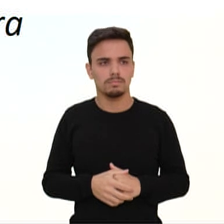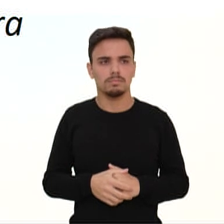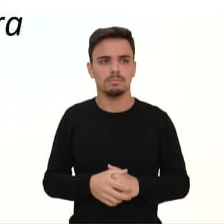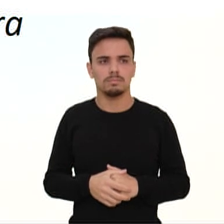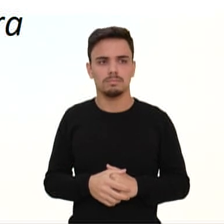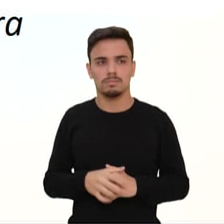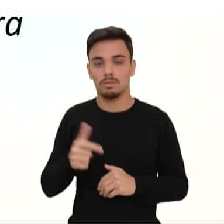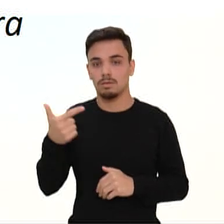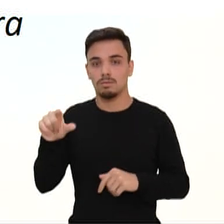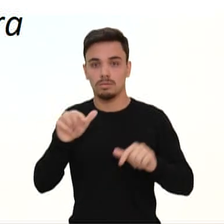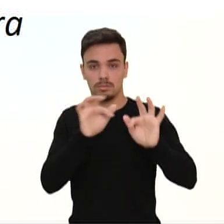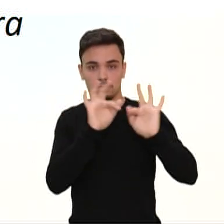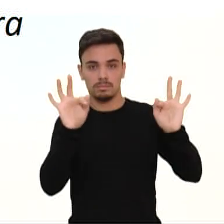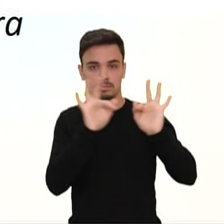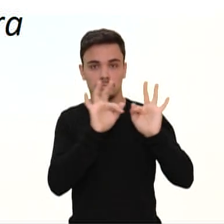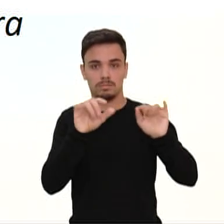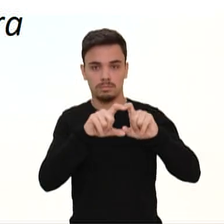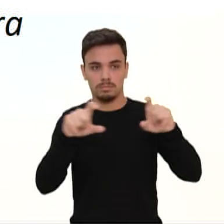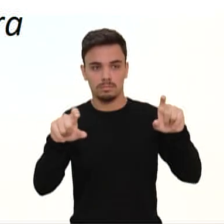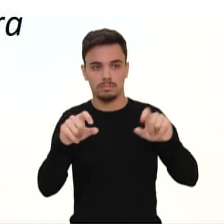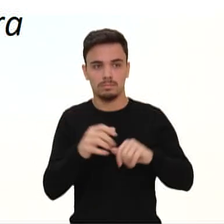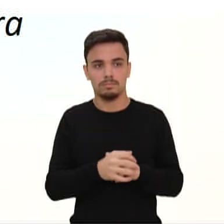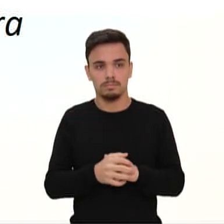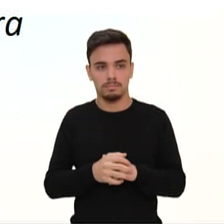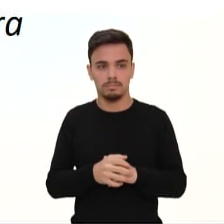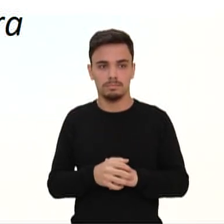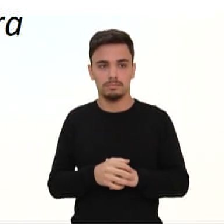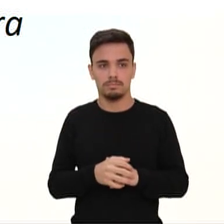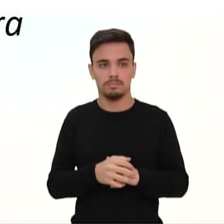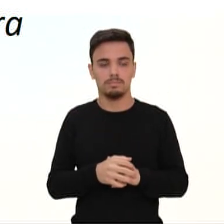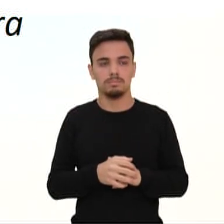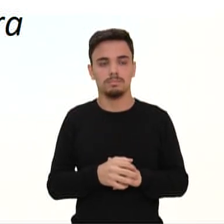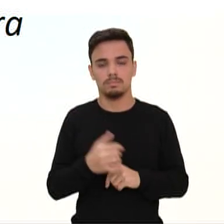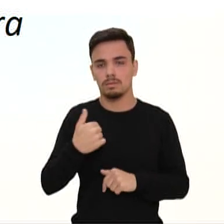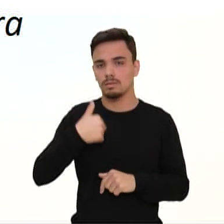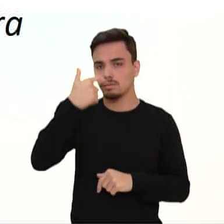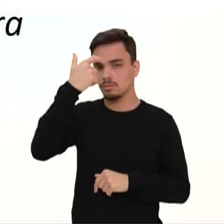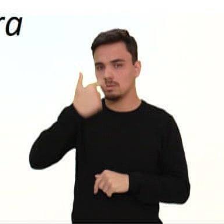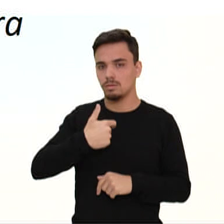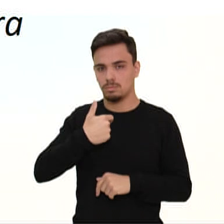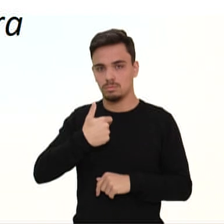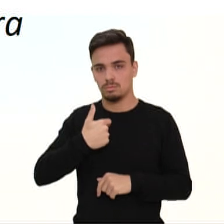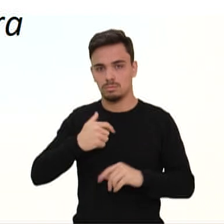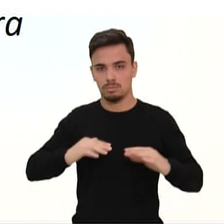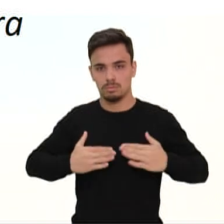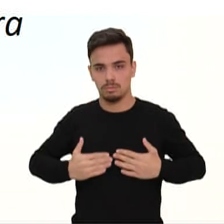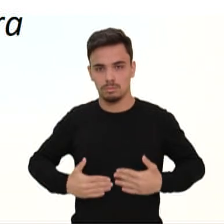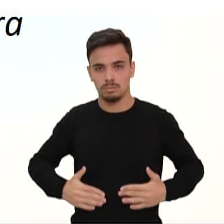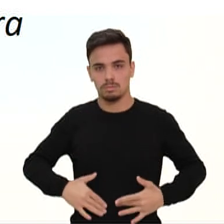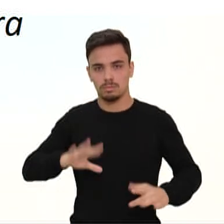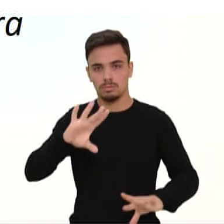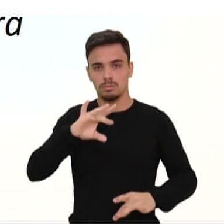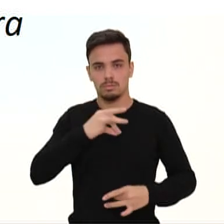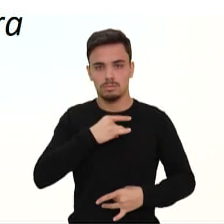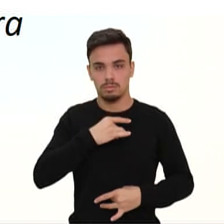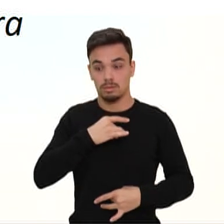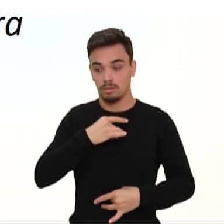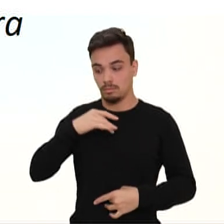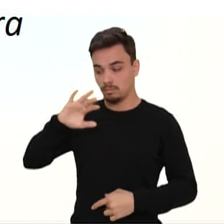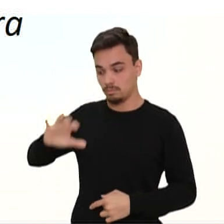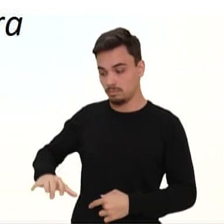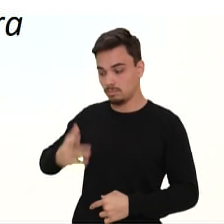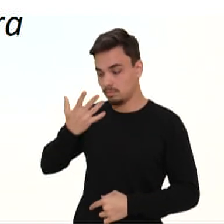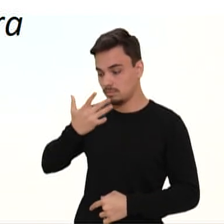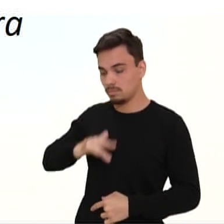Aí aqui tem outra frase do Assim Falou Zaratustra. Eu sou corpo e alma, assim fala a criança,